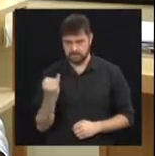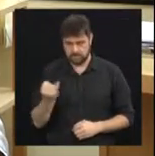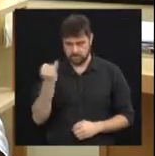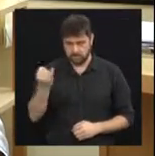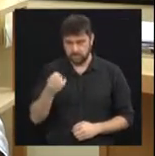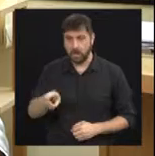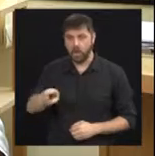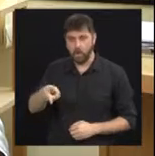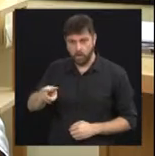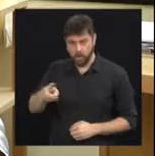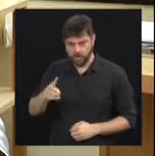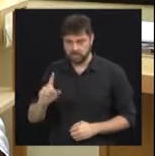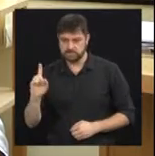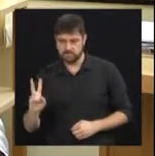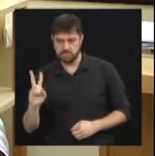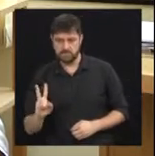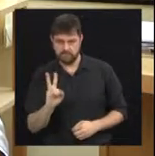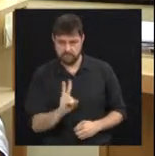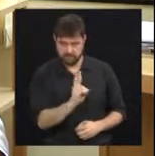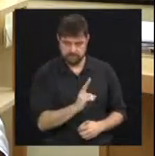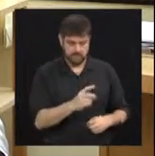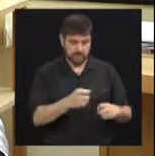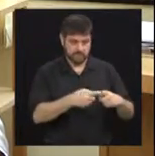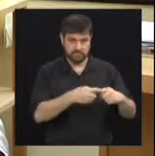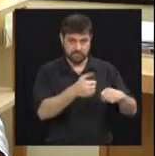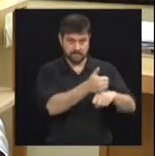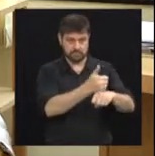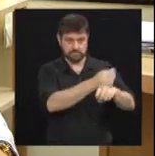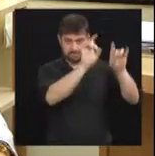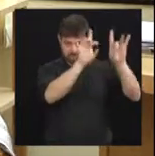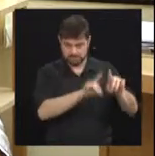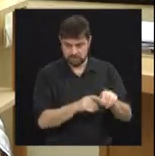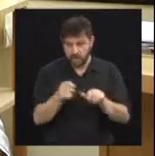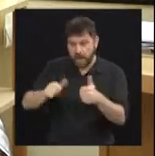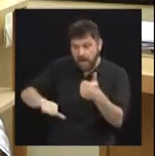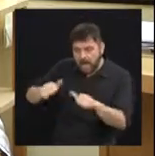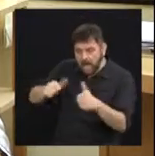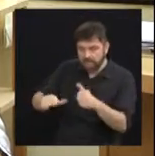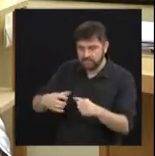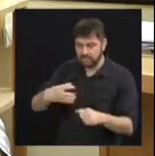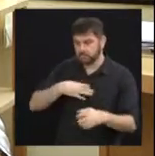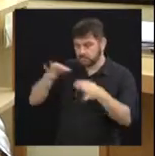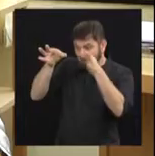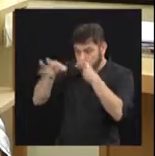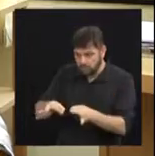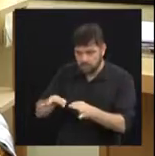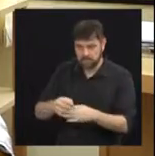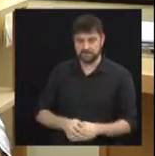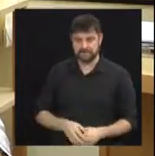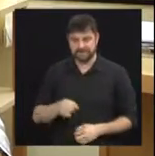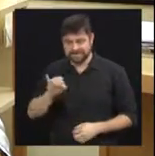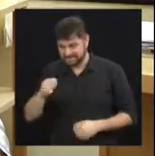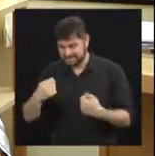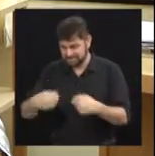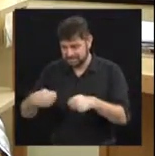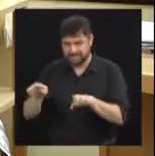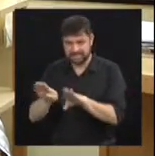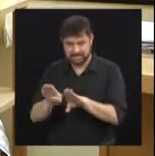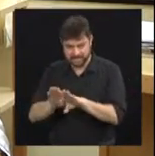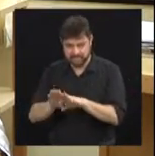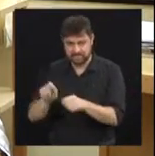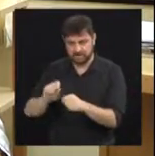o casal procure um especialista em reprodução humana para que seja feita a avaliação adequada e para que, caso necessário, o